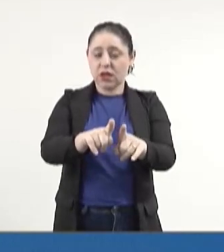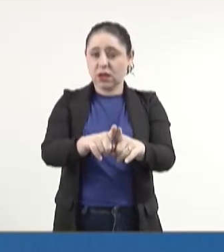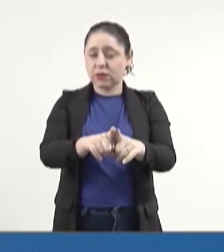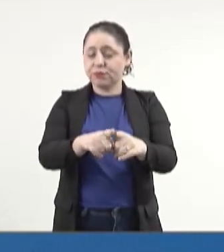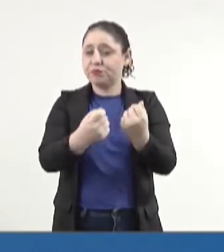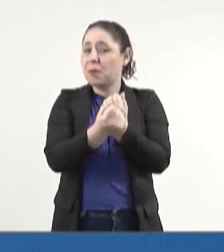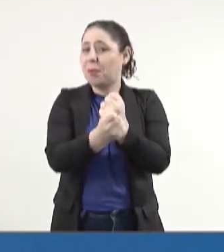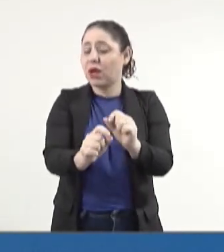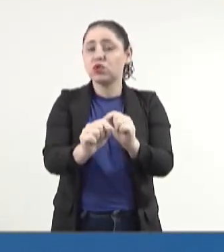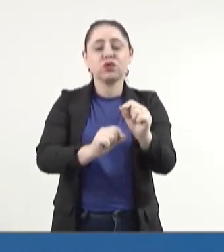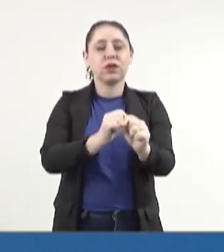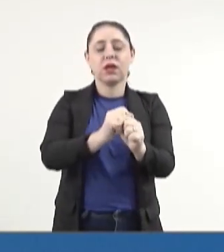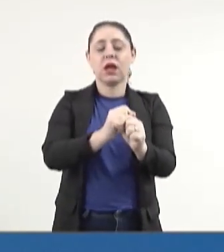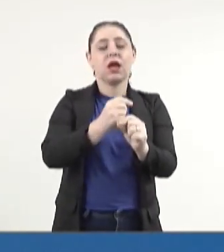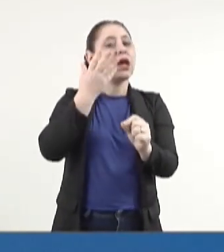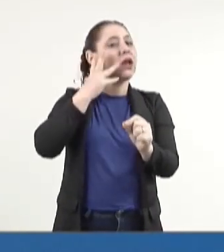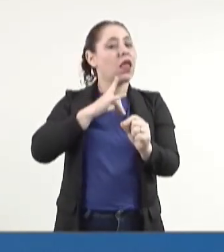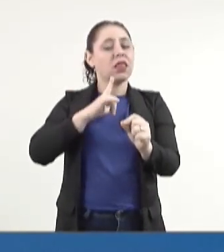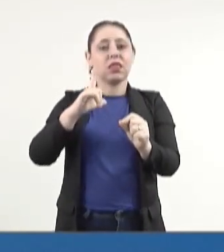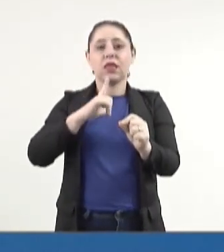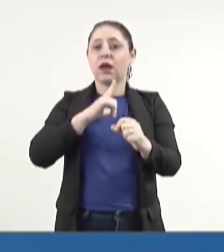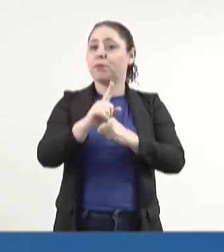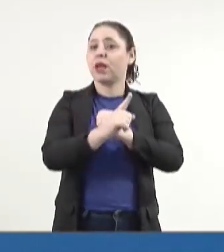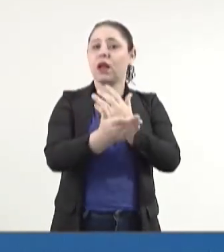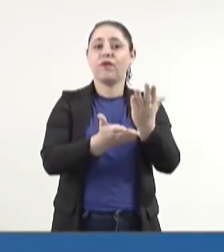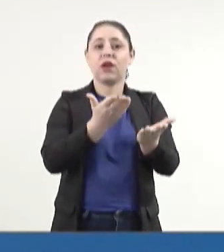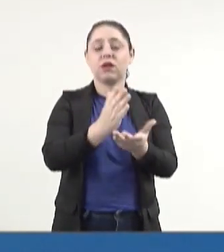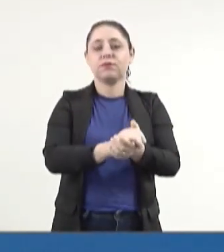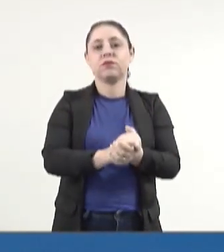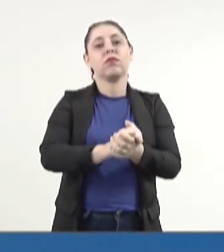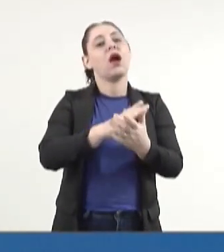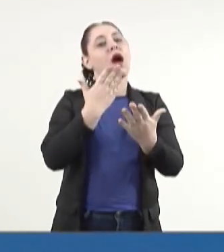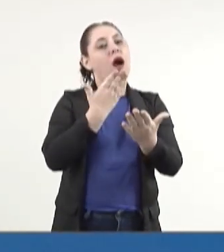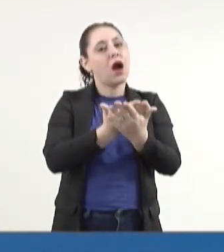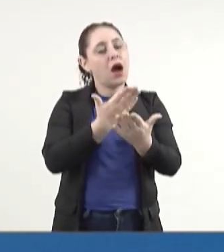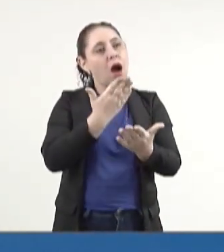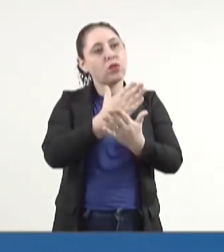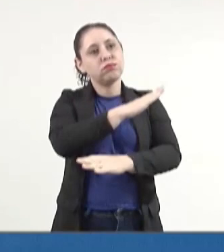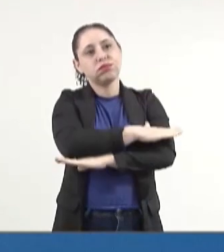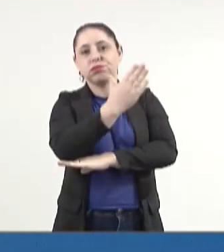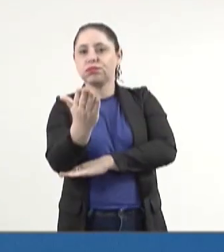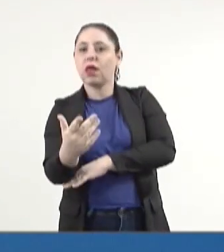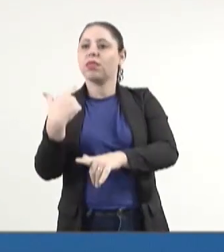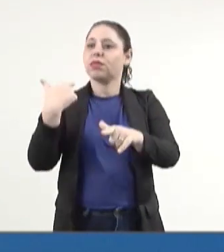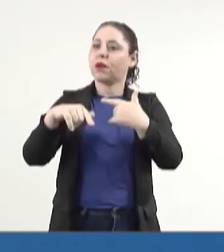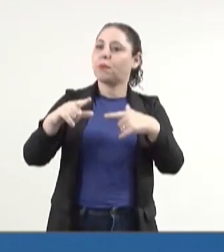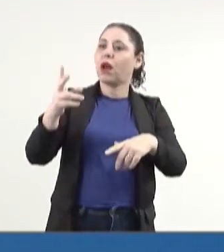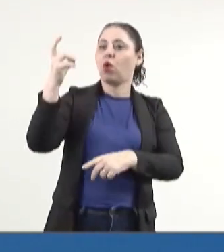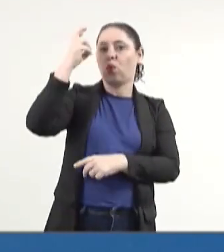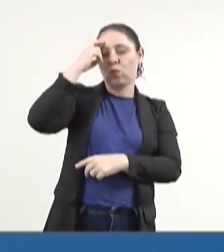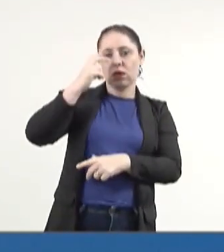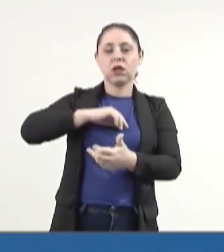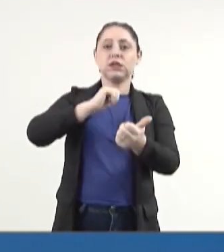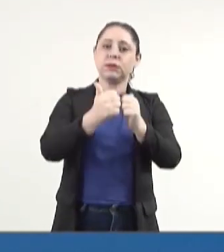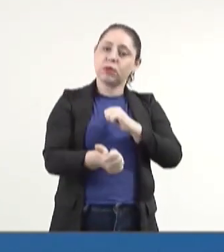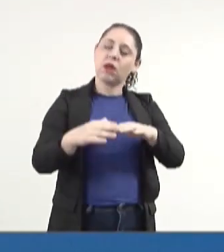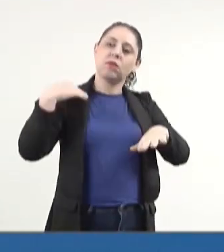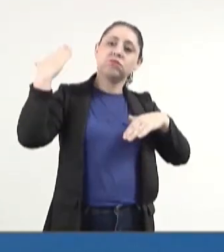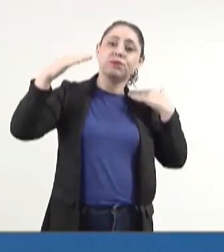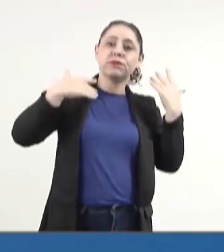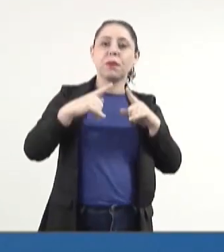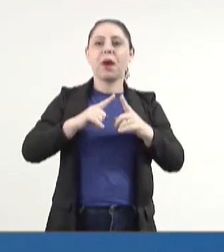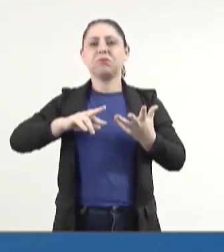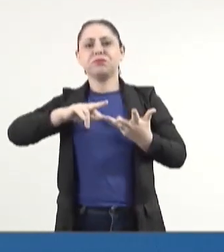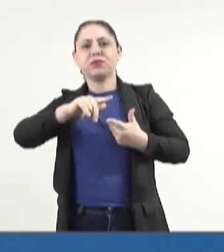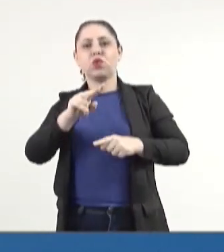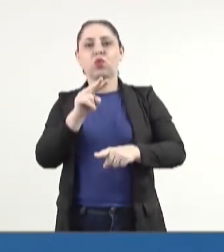as crianças da comunidade de benefícios essenciais, como aulas em contraturno, atividades culturais, esportivas, de lazer